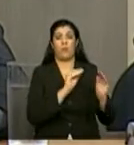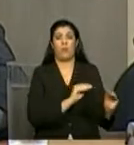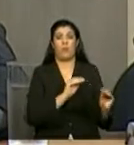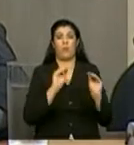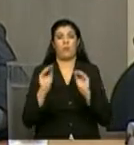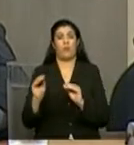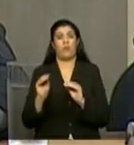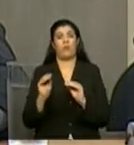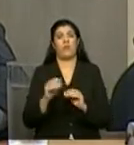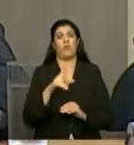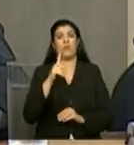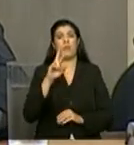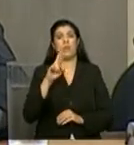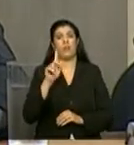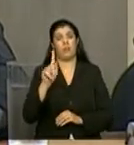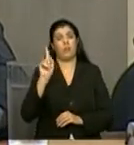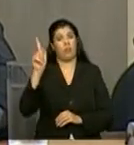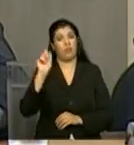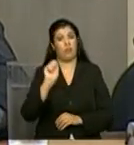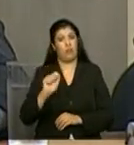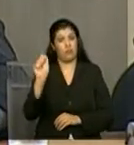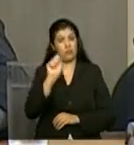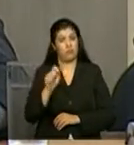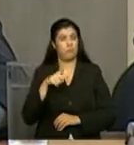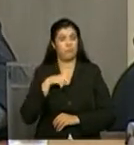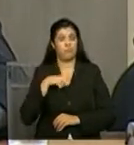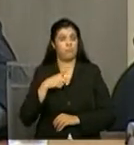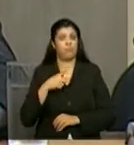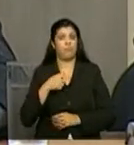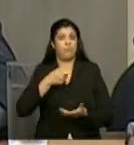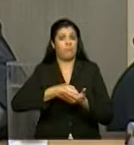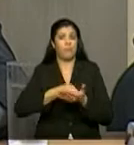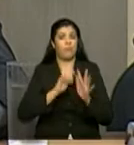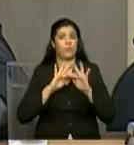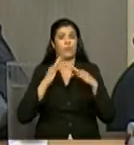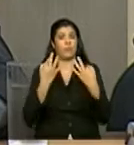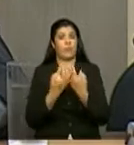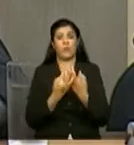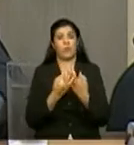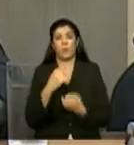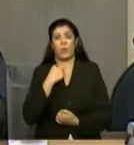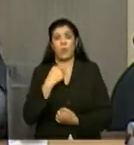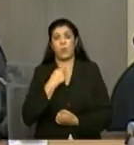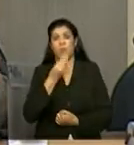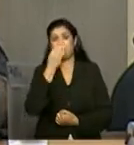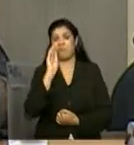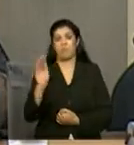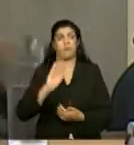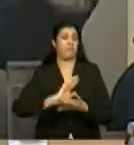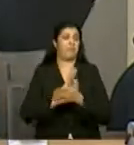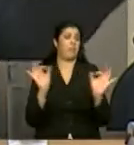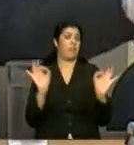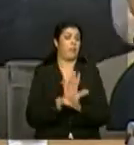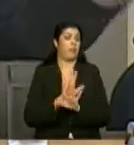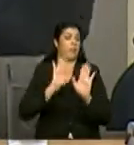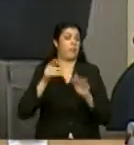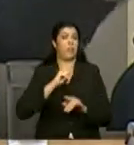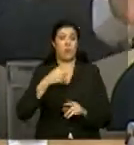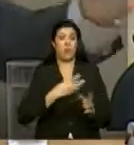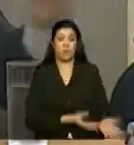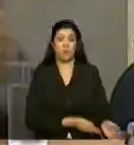procuradoria geral da nação argentina então é uma obrigação da família não dizer rosa morreu aqui nós vamos argentina